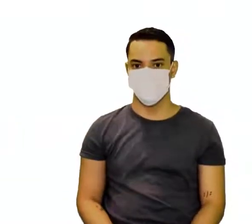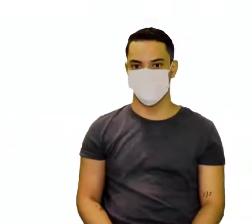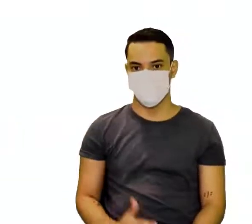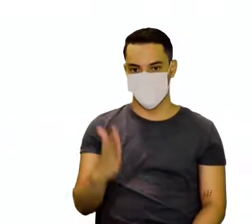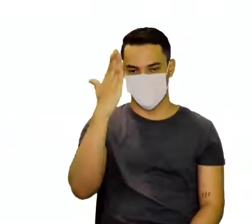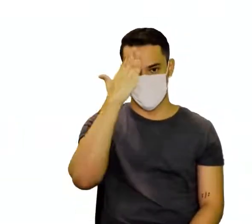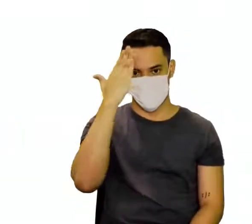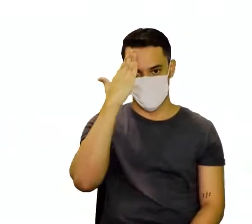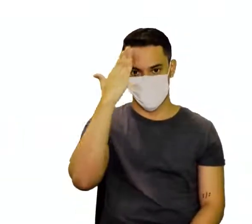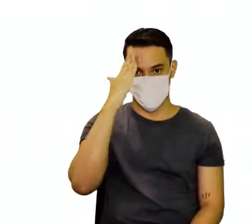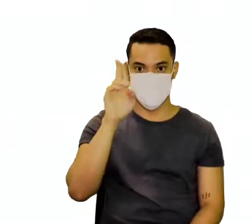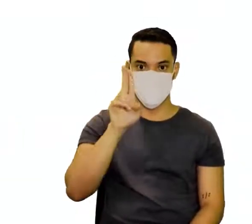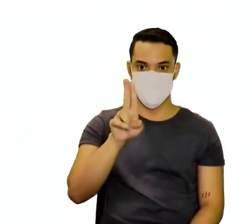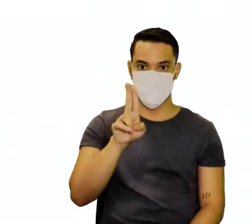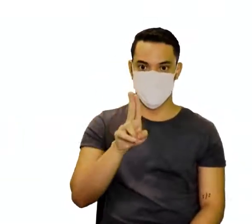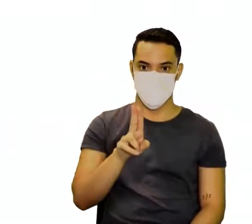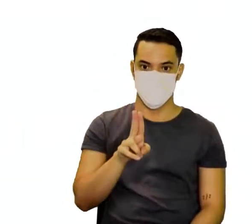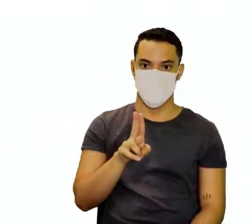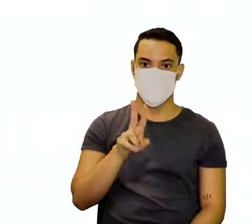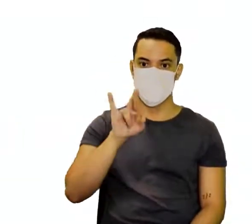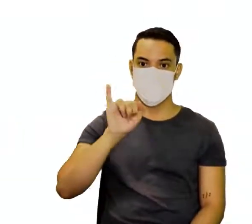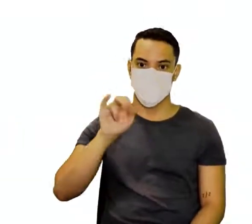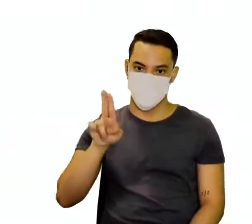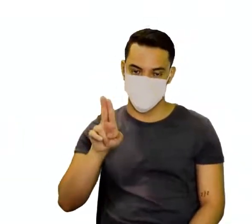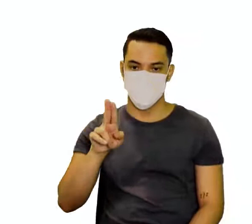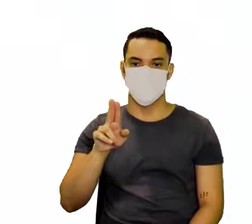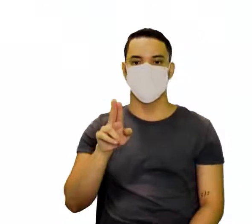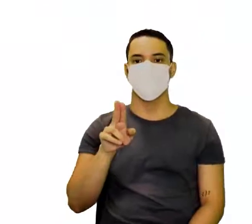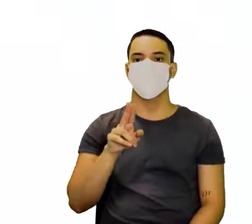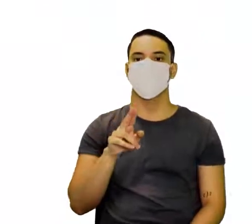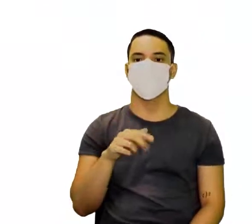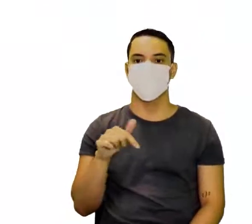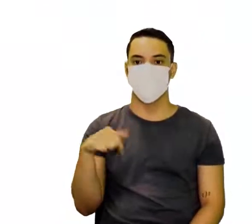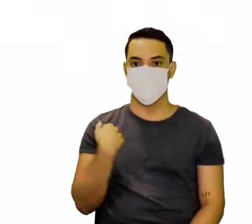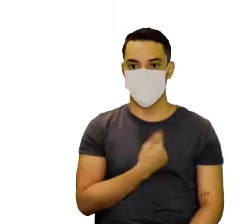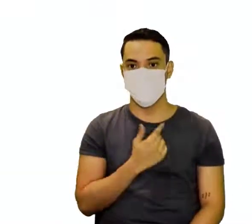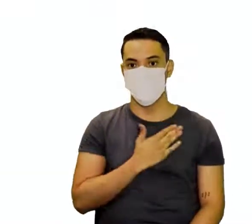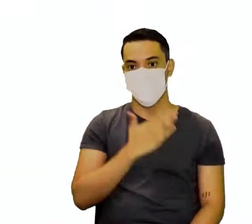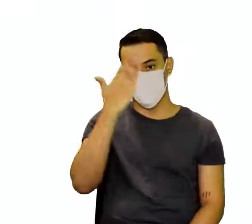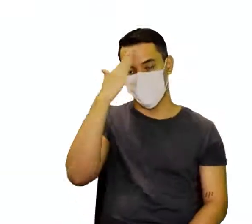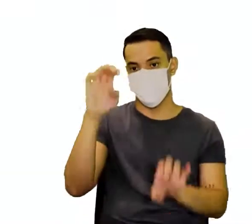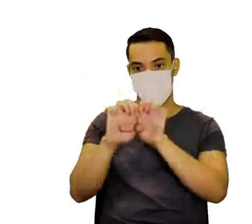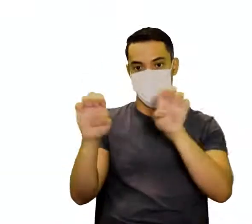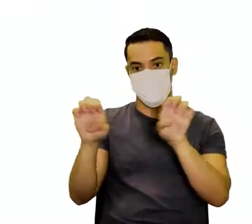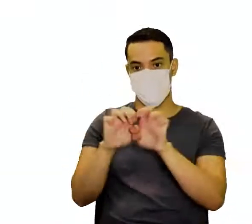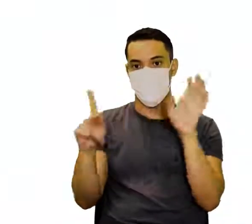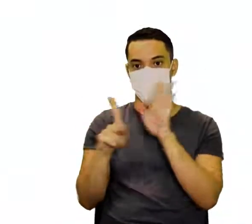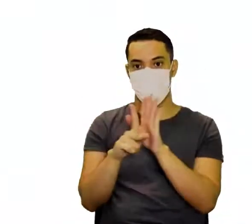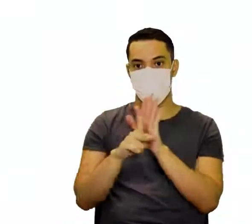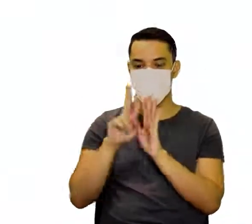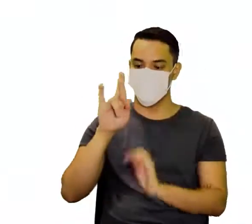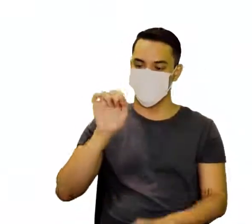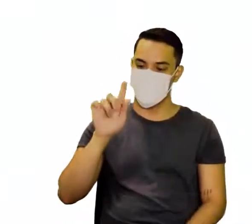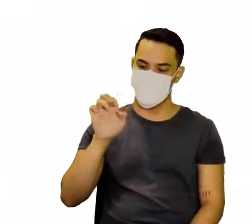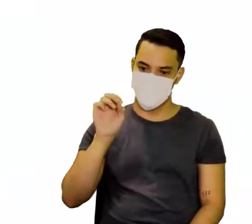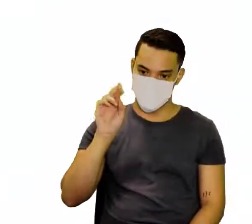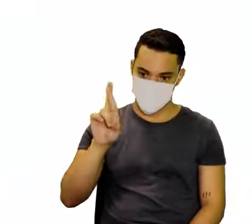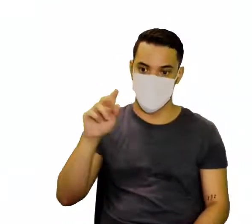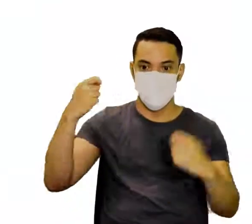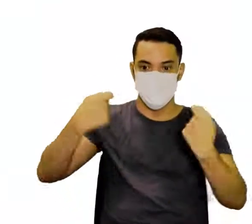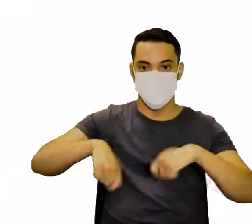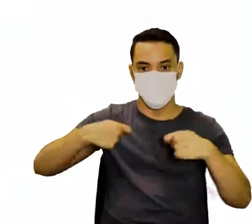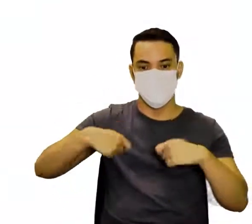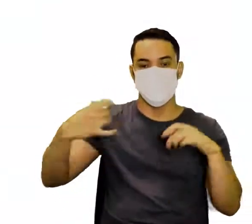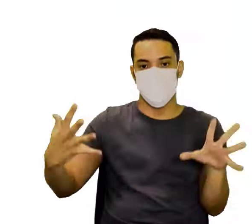Sabendo que o RI, né, pessoal, resistência vezes corrente, e essa aqui é a nossa equação do nosso gerador. Para calcular essa corrente aqui, ó,